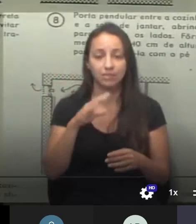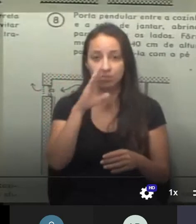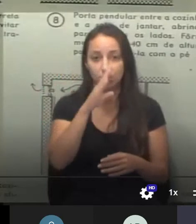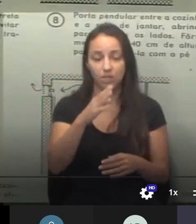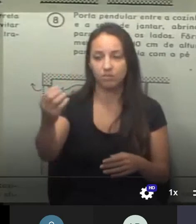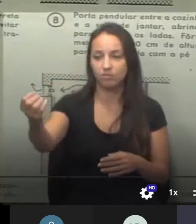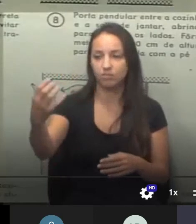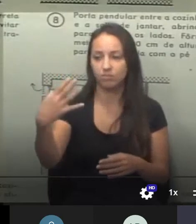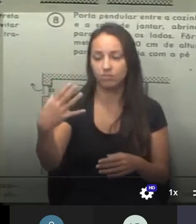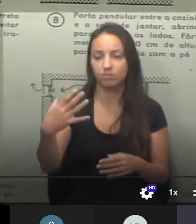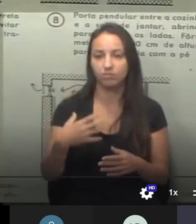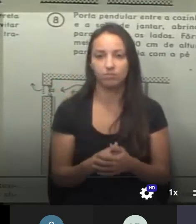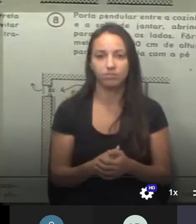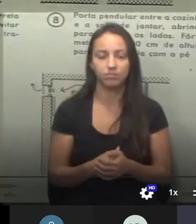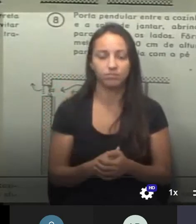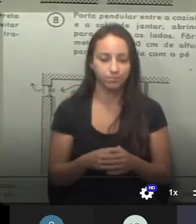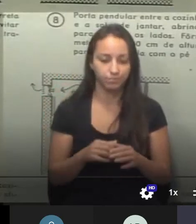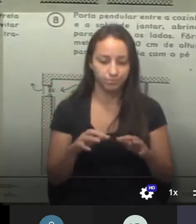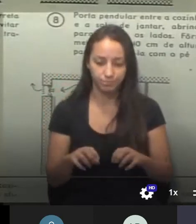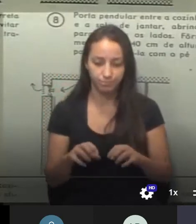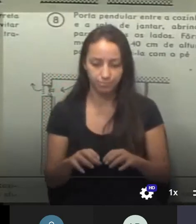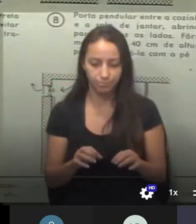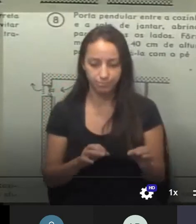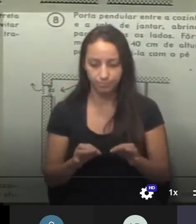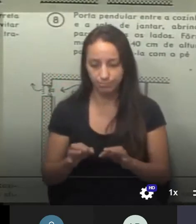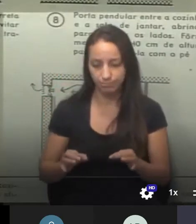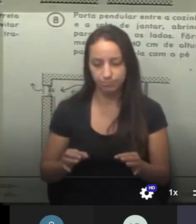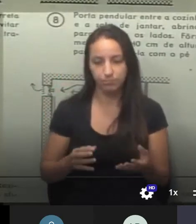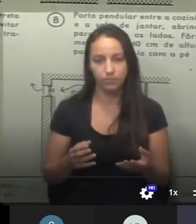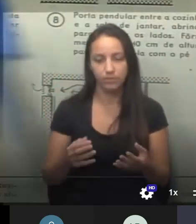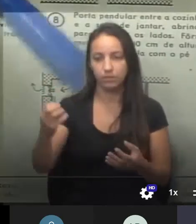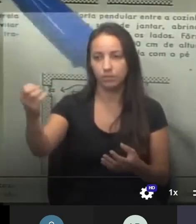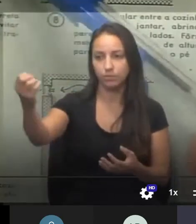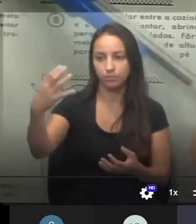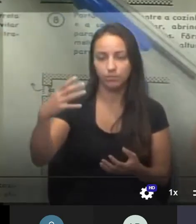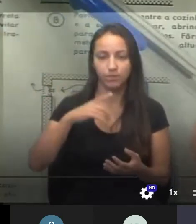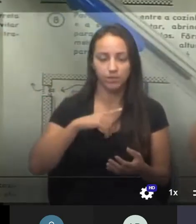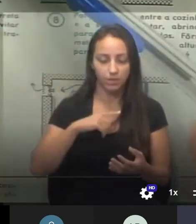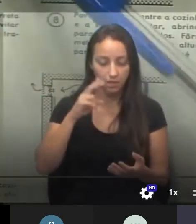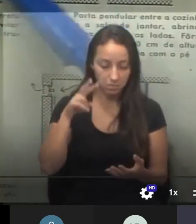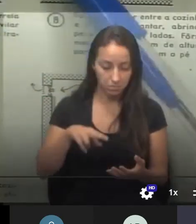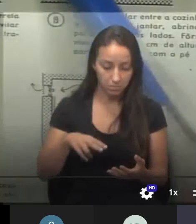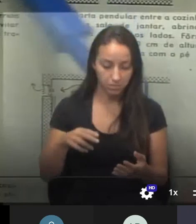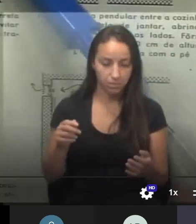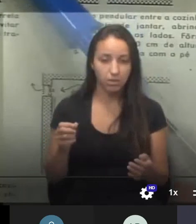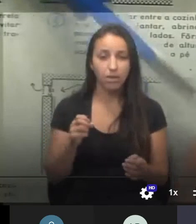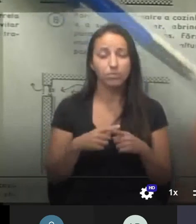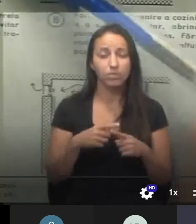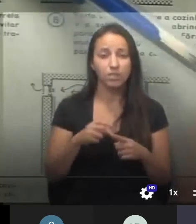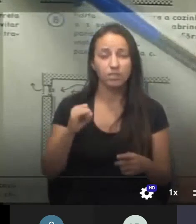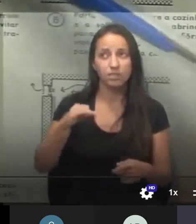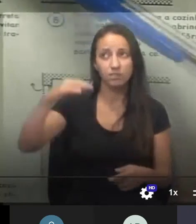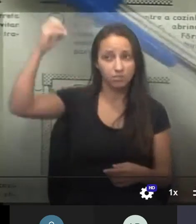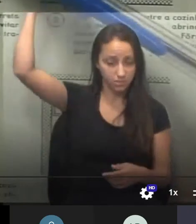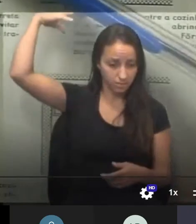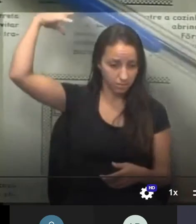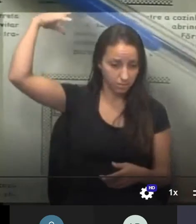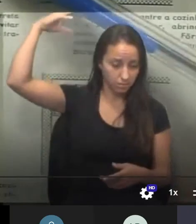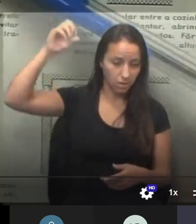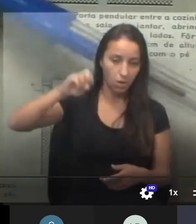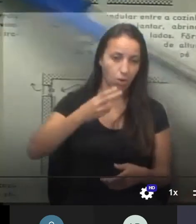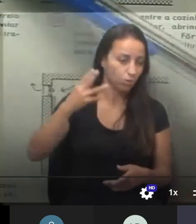ambiente, ou melhor, no plano de trabalho que nós chamamos, né? Tá certo? Porque se estiver vindo de trás ou de